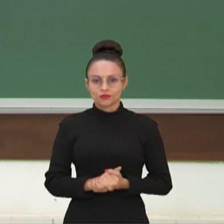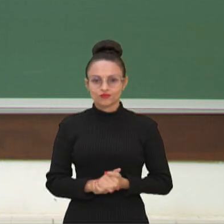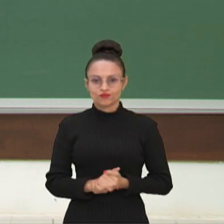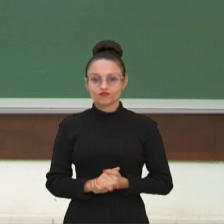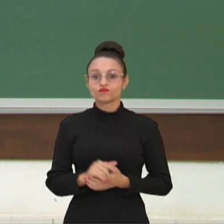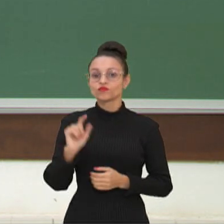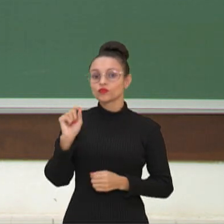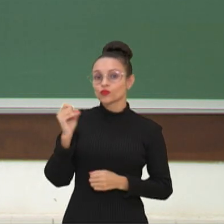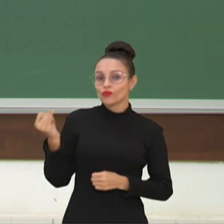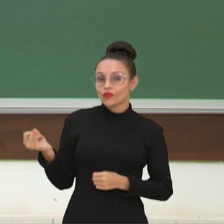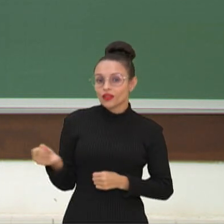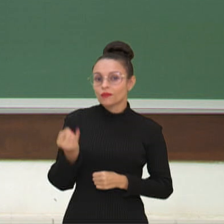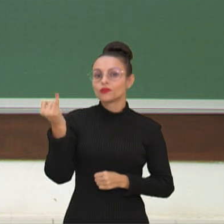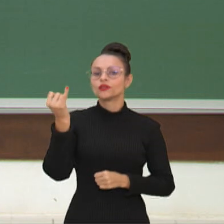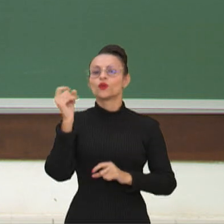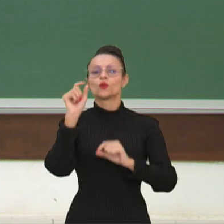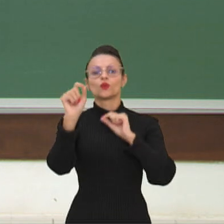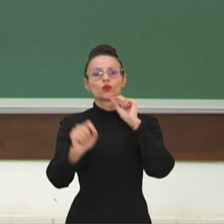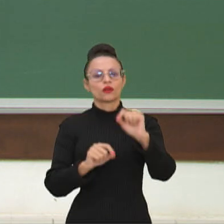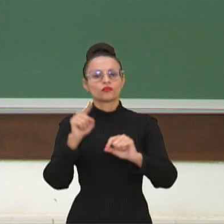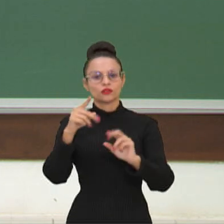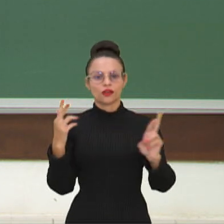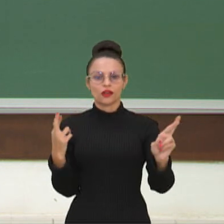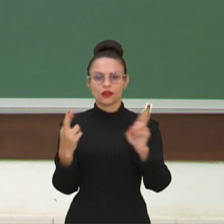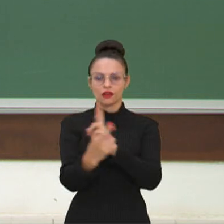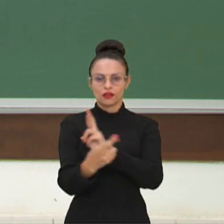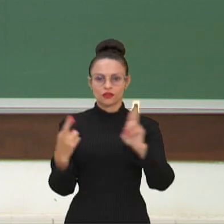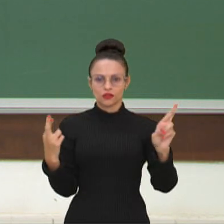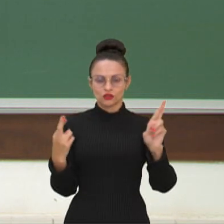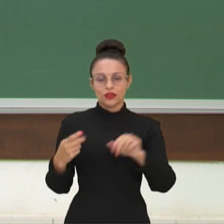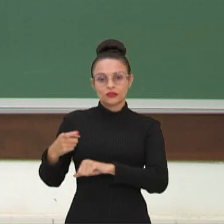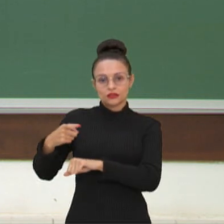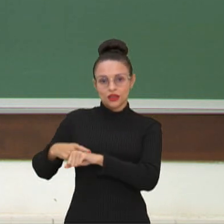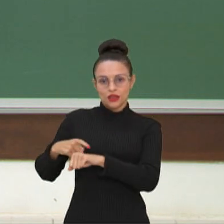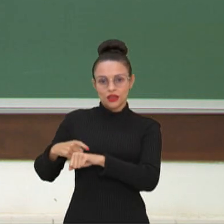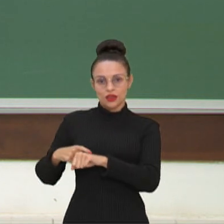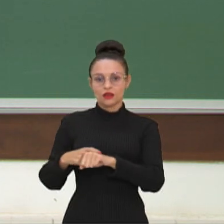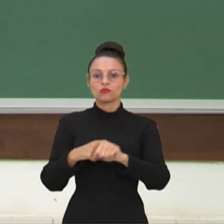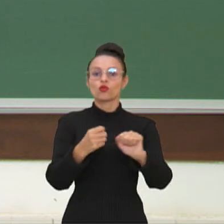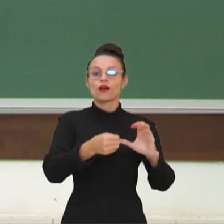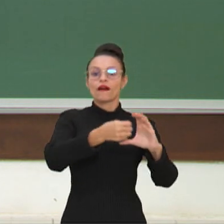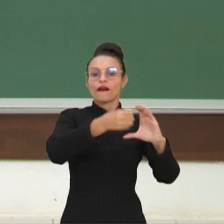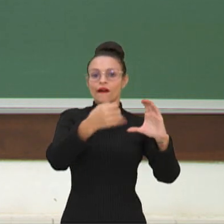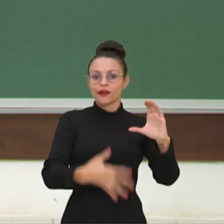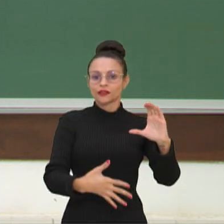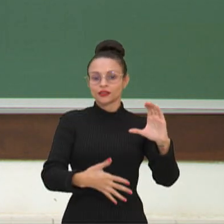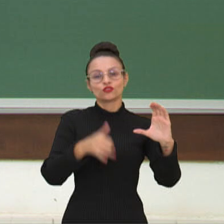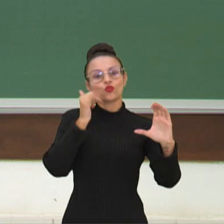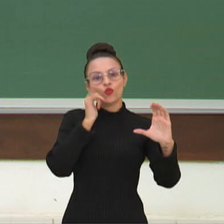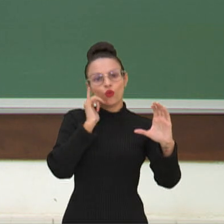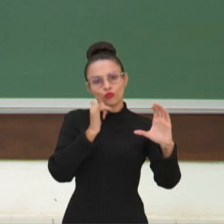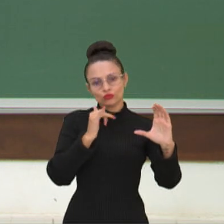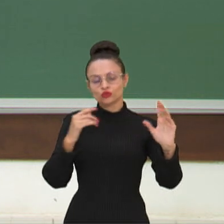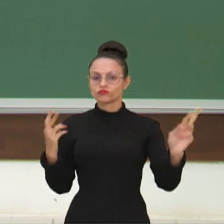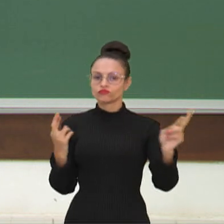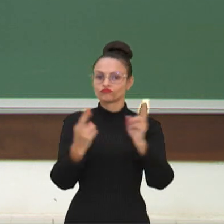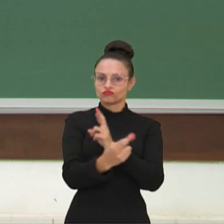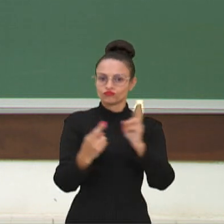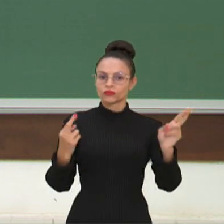que religiosamente, digamos assim, todo mundo rezava. Então, às 6 da manhã,